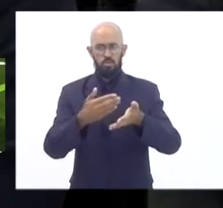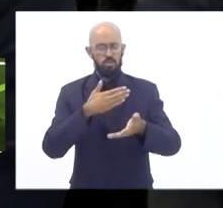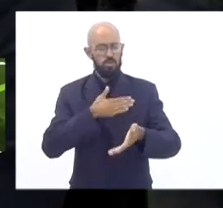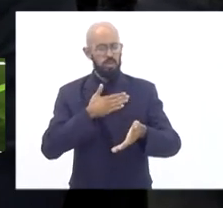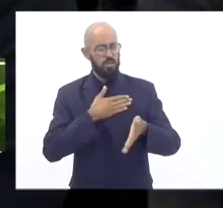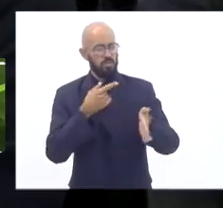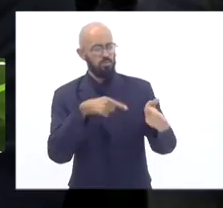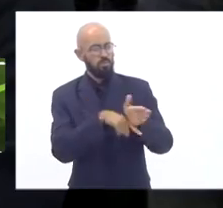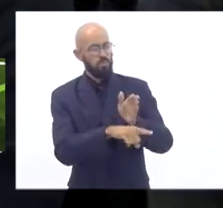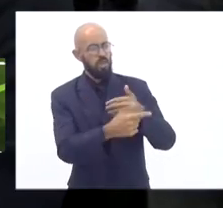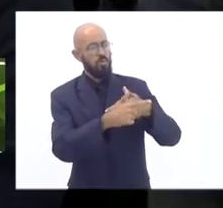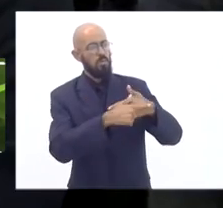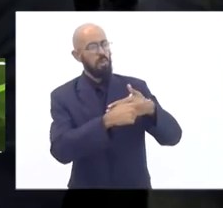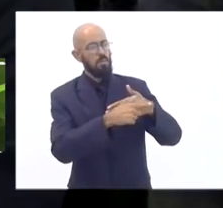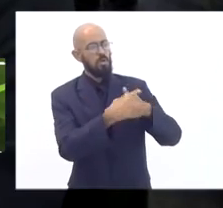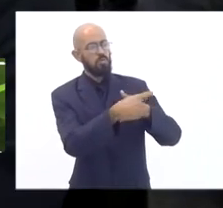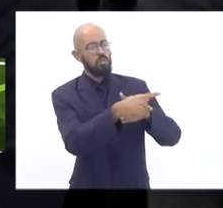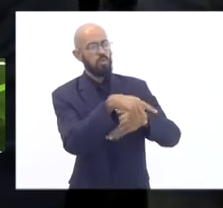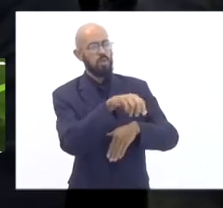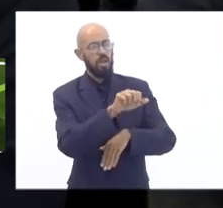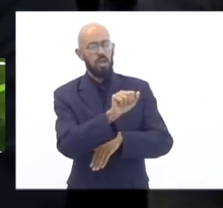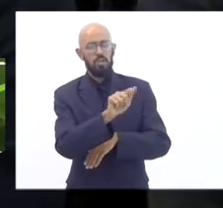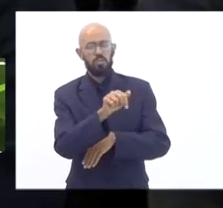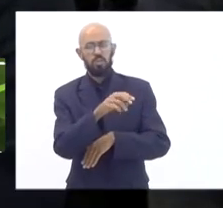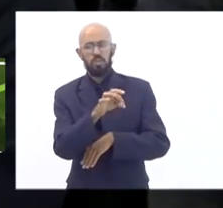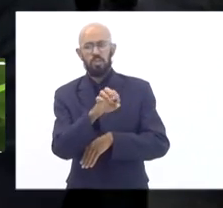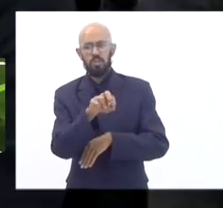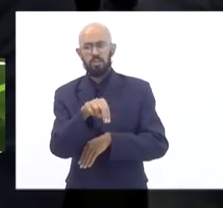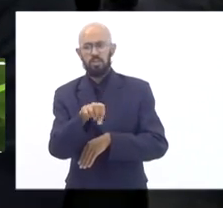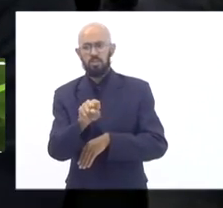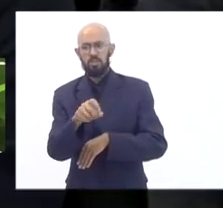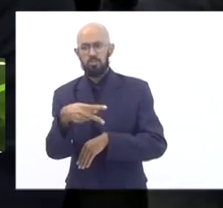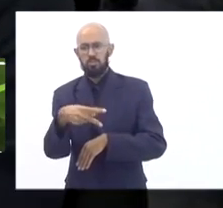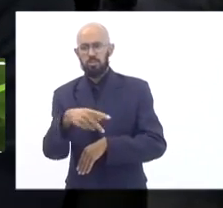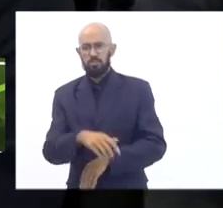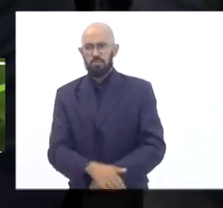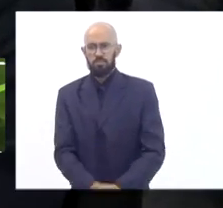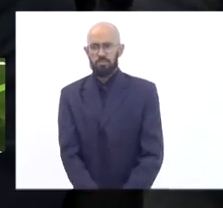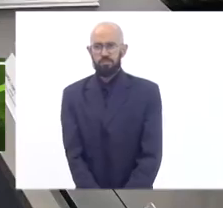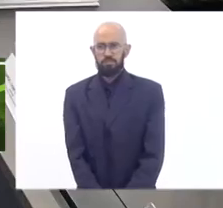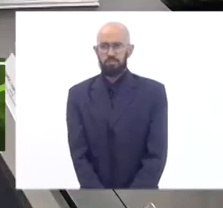papel na Getransp. Por favor. Responda, por favor.